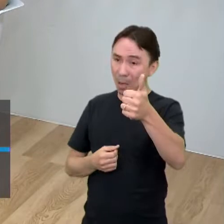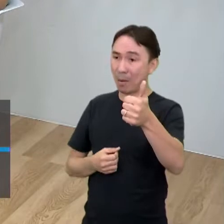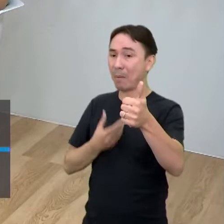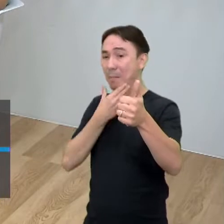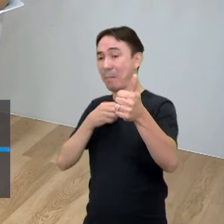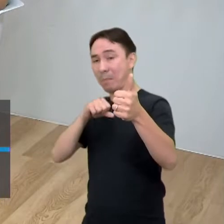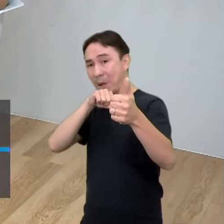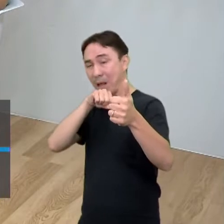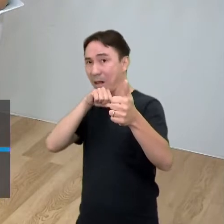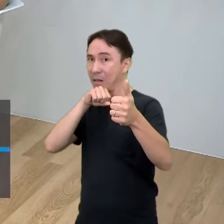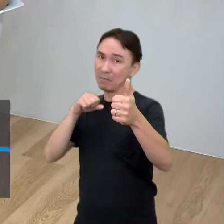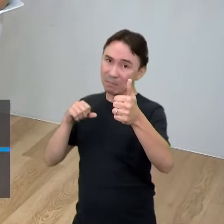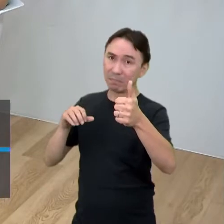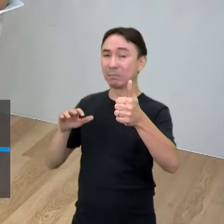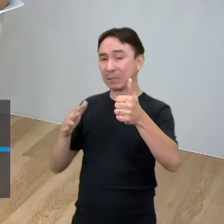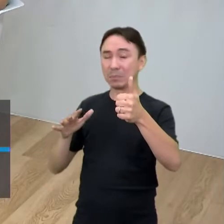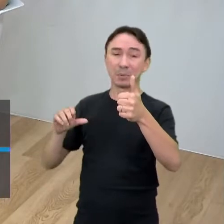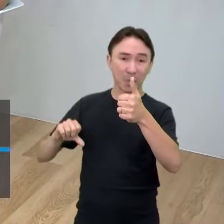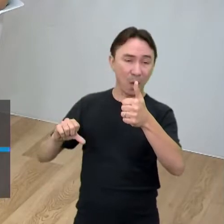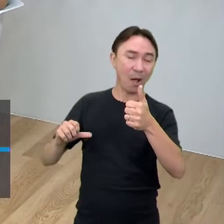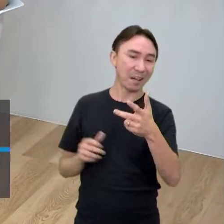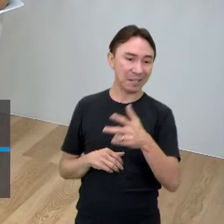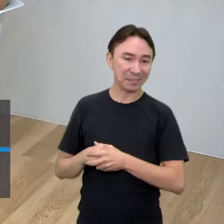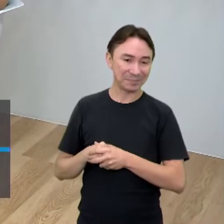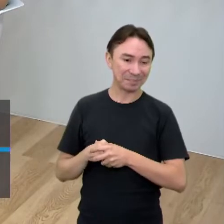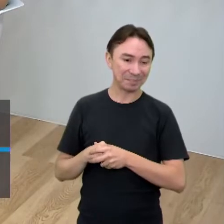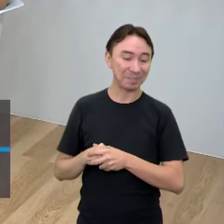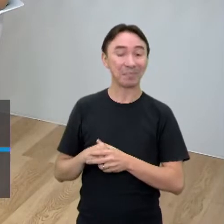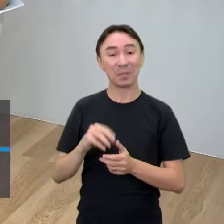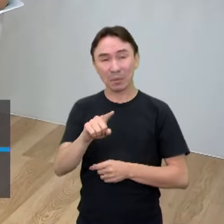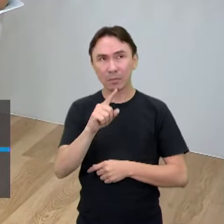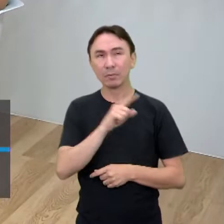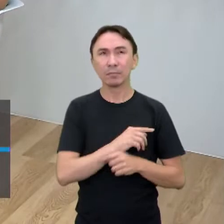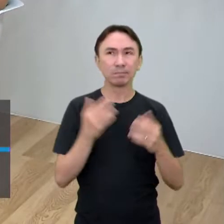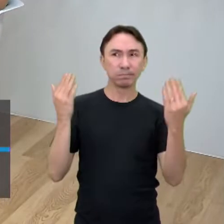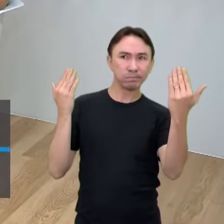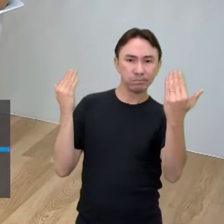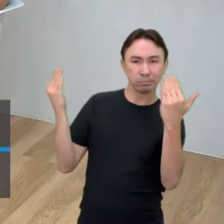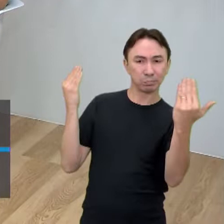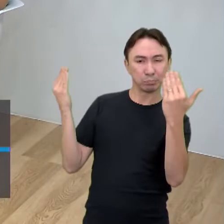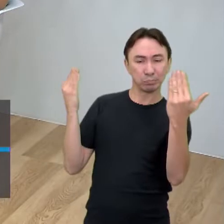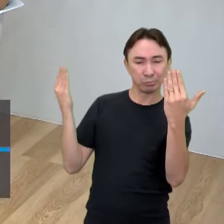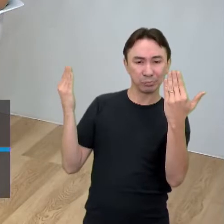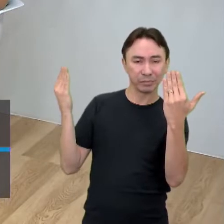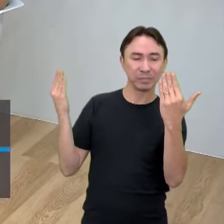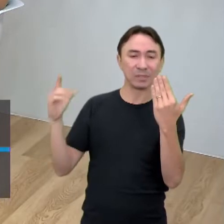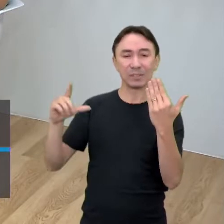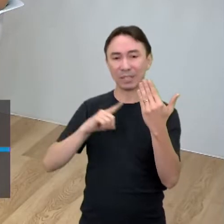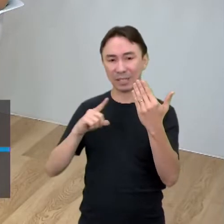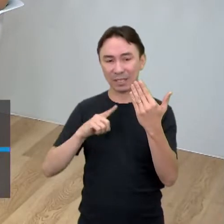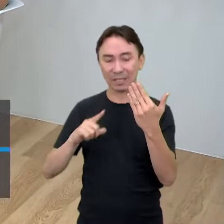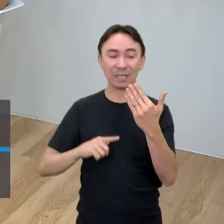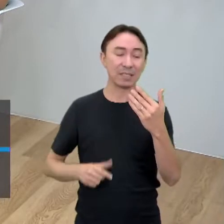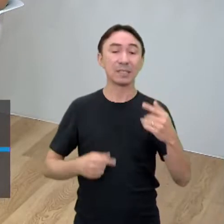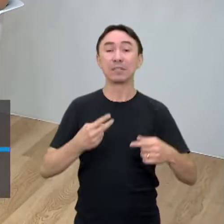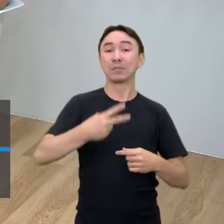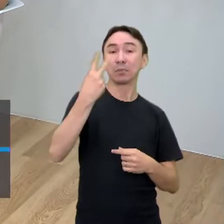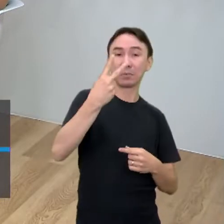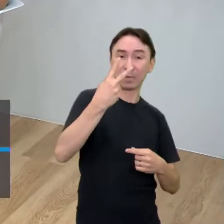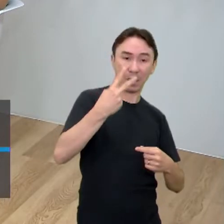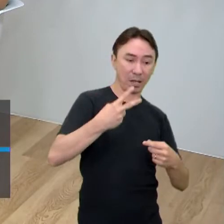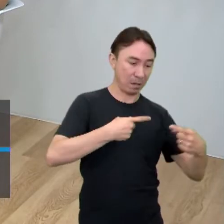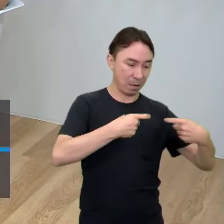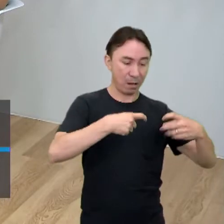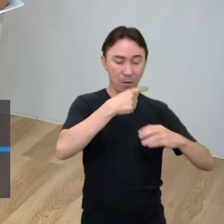essa digressão, a gente começa a perceber que num período da história, que vai justamente do final da Segunda Guerra Mundial até o final